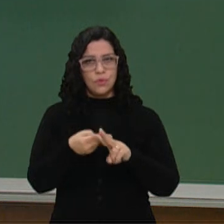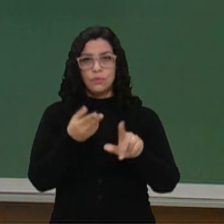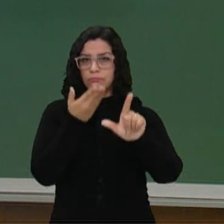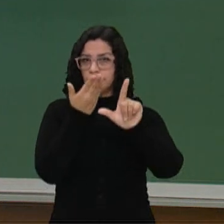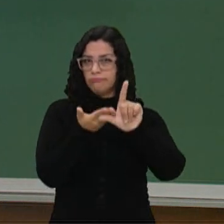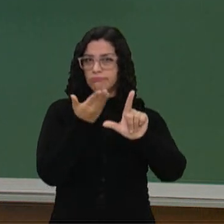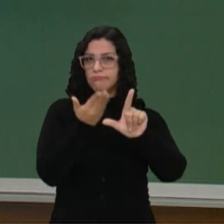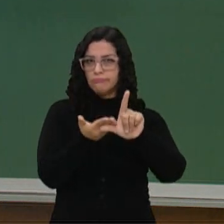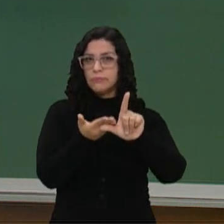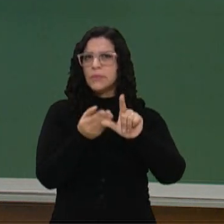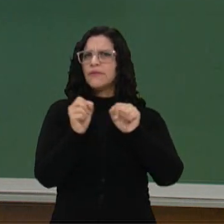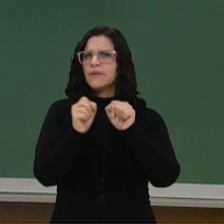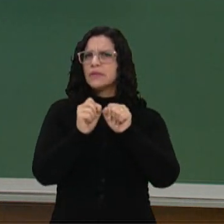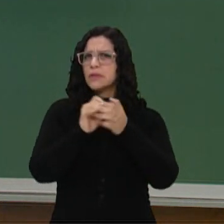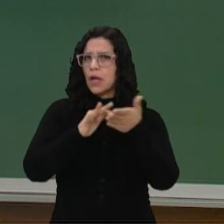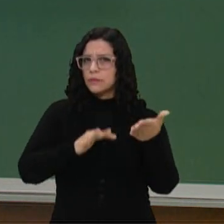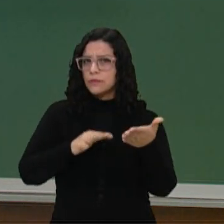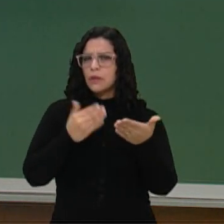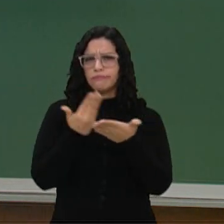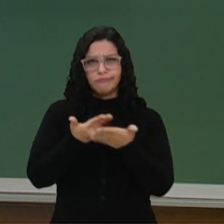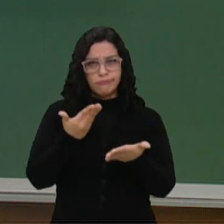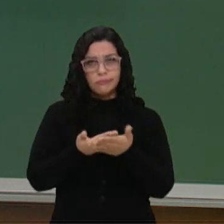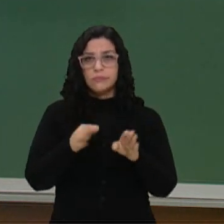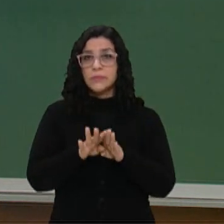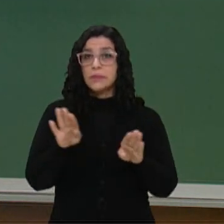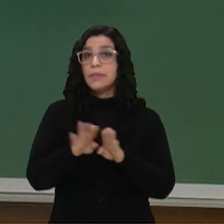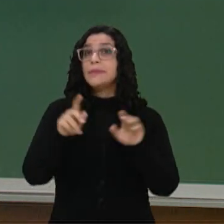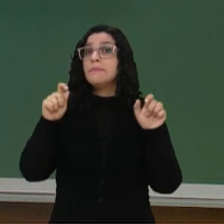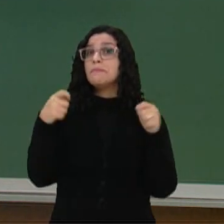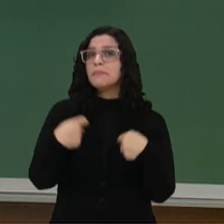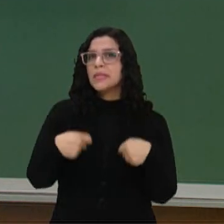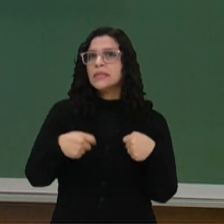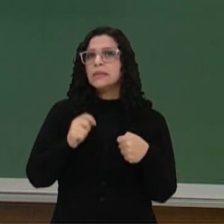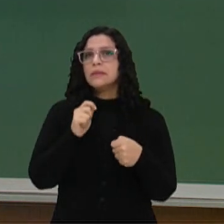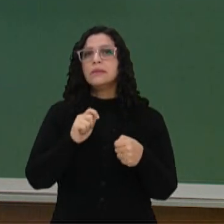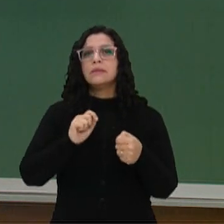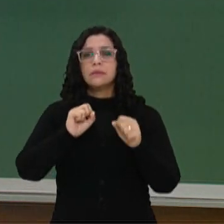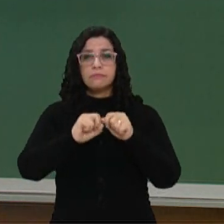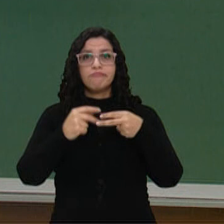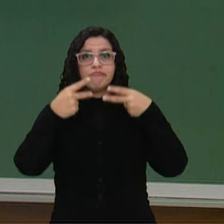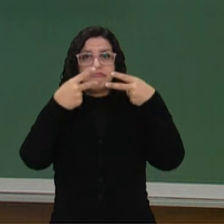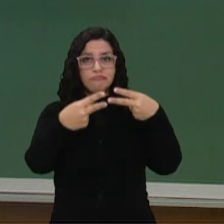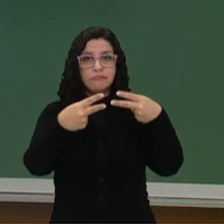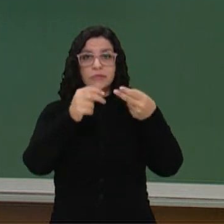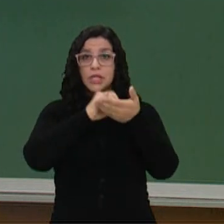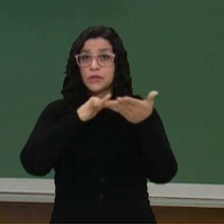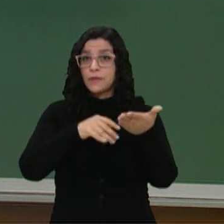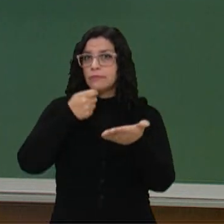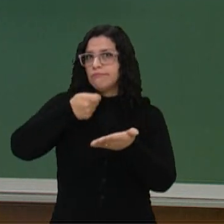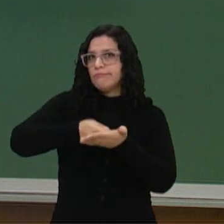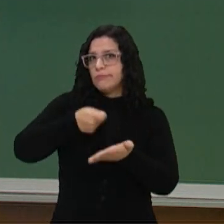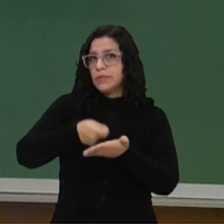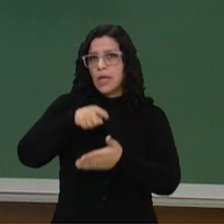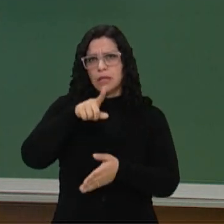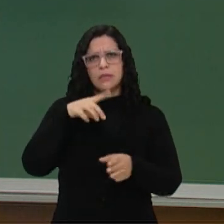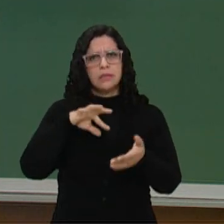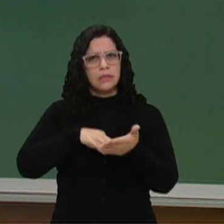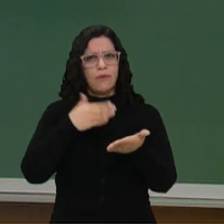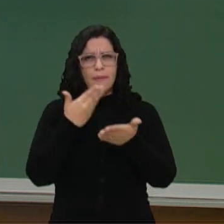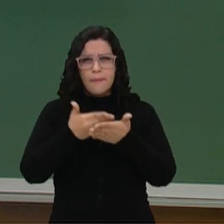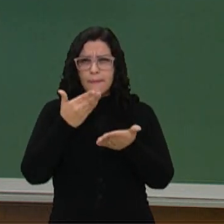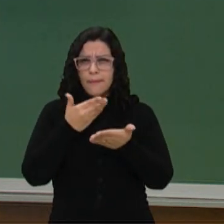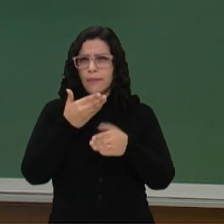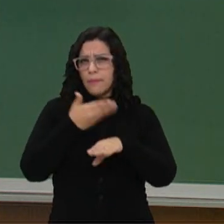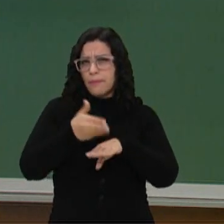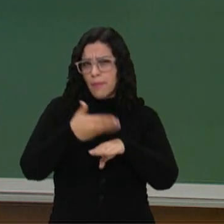o Google Class para realizar os seus estudos, acesse a atividade obrigatória, pois através dela você exercita o